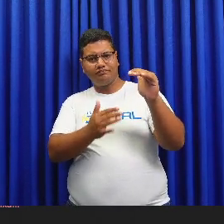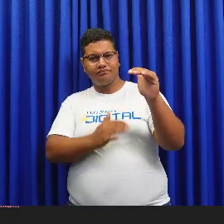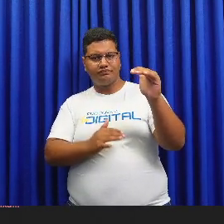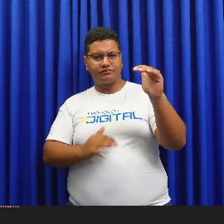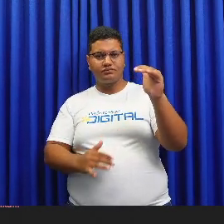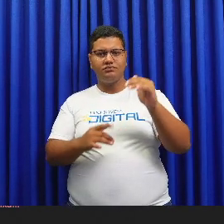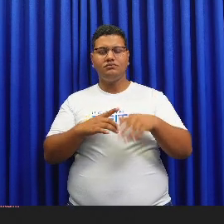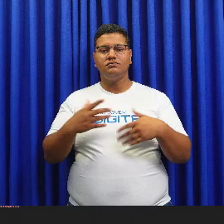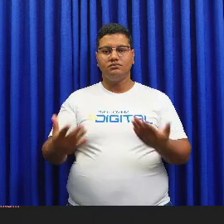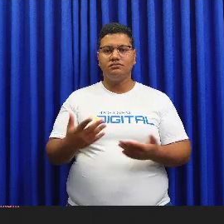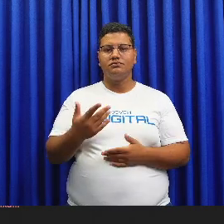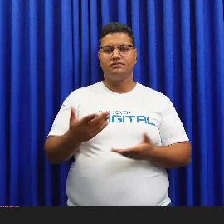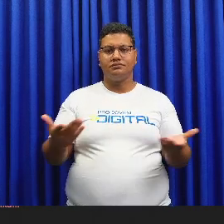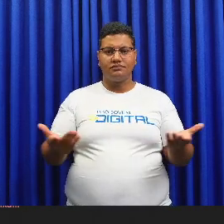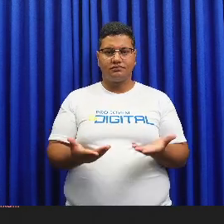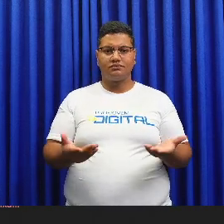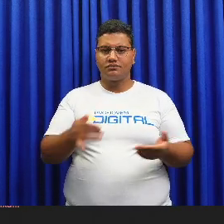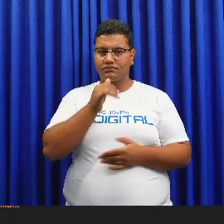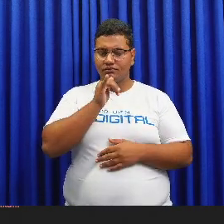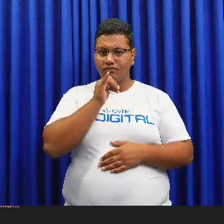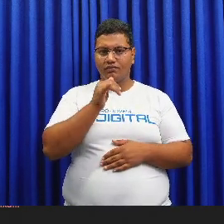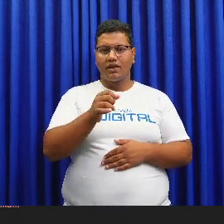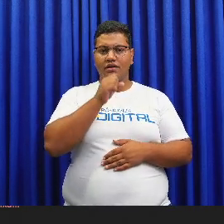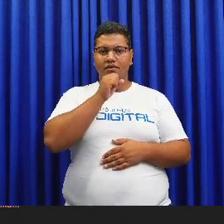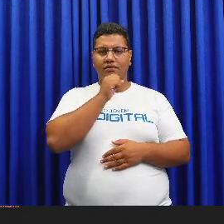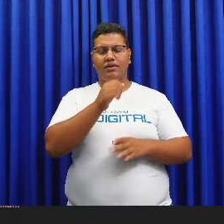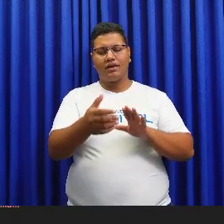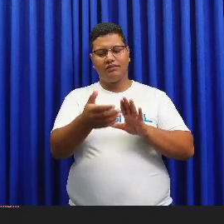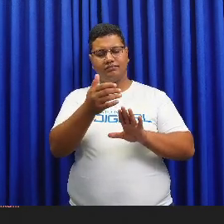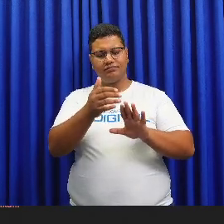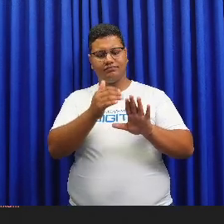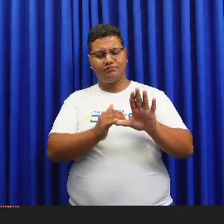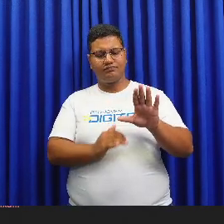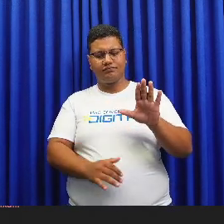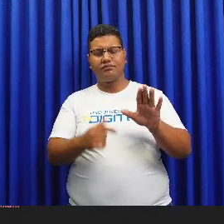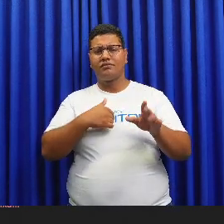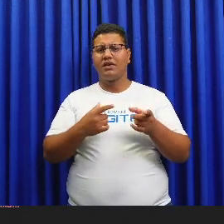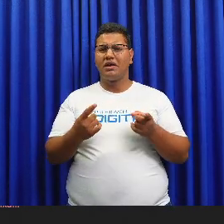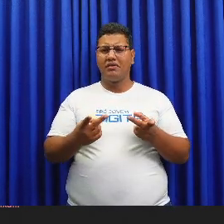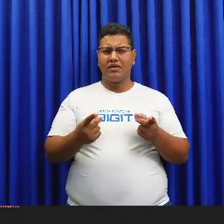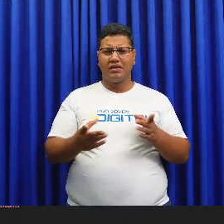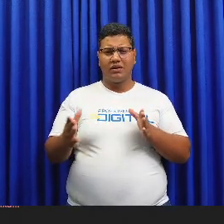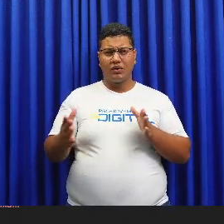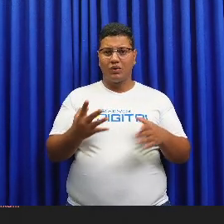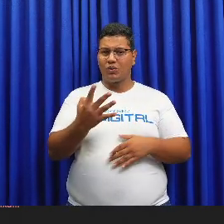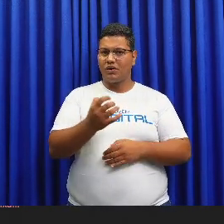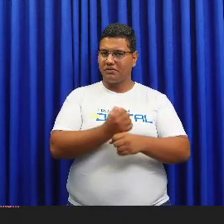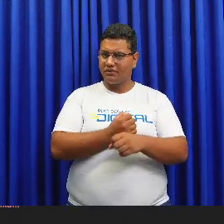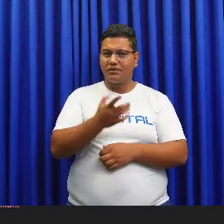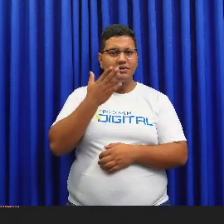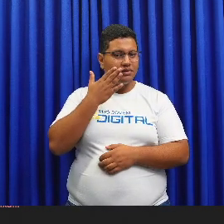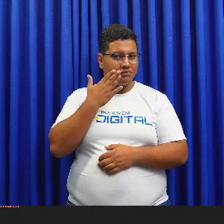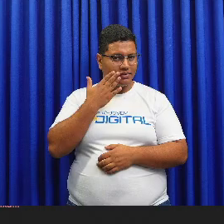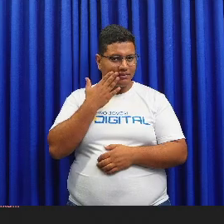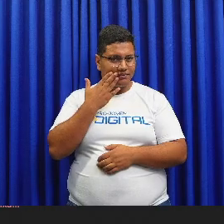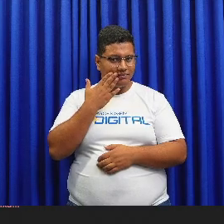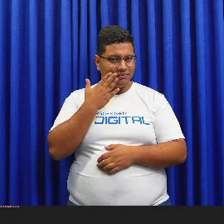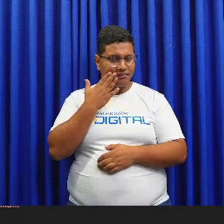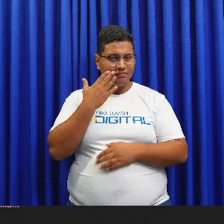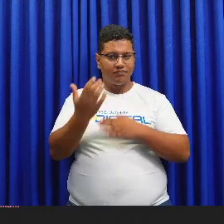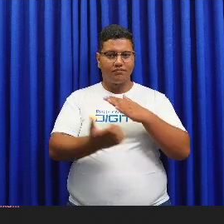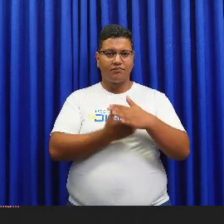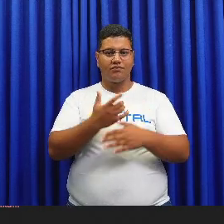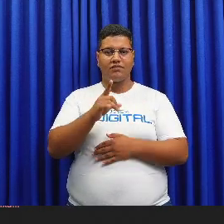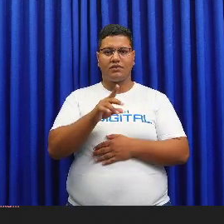Então, por exemplo, aqui nesse é o mais antigo, eu colocaria aí, ó, eu já fui vendedor durante 4 anos, sabia? Empresa